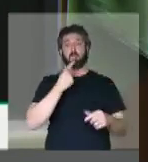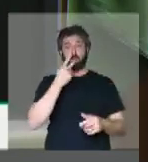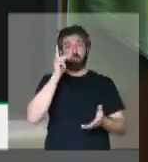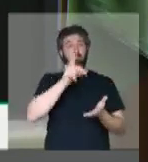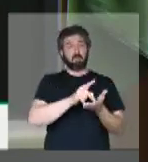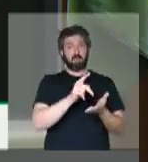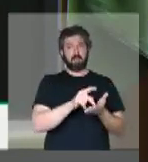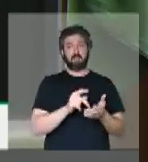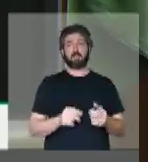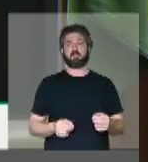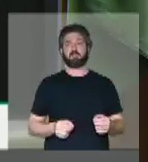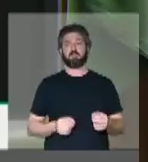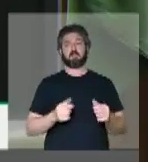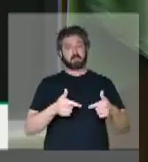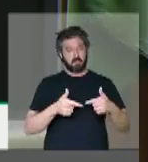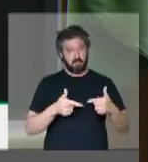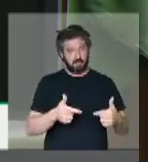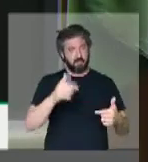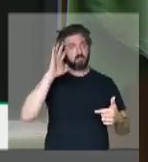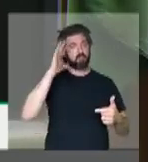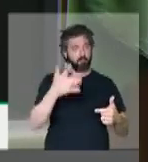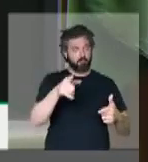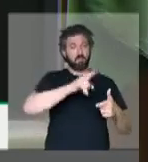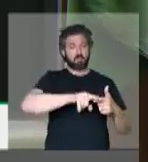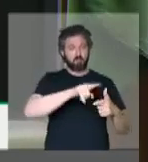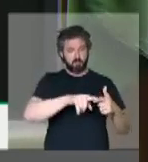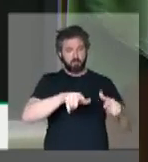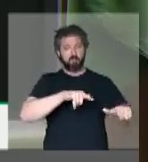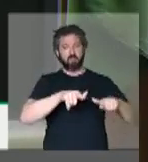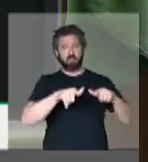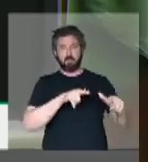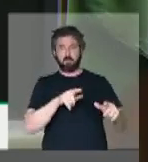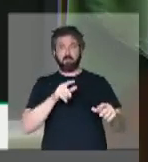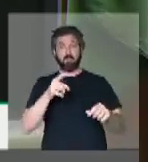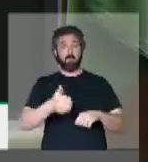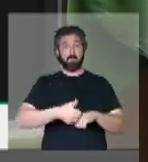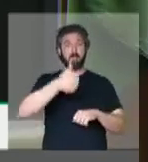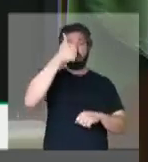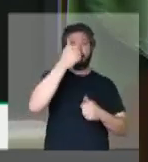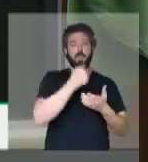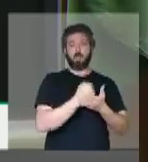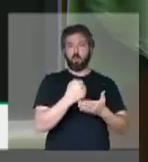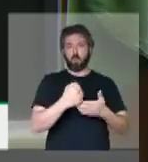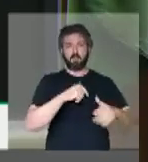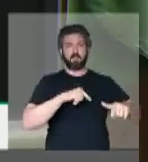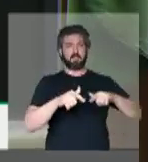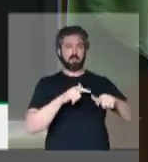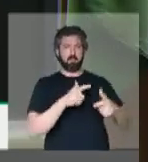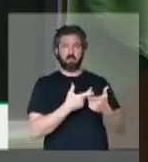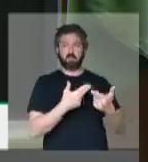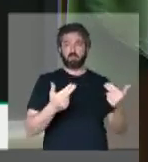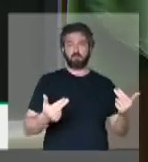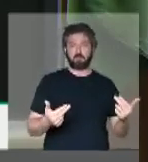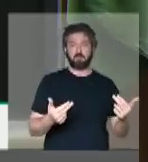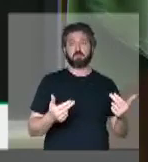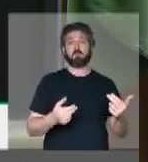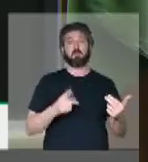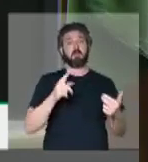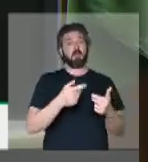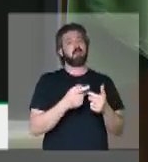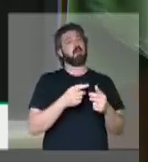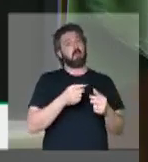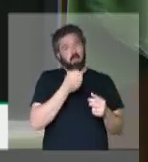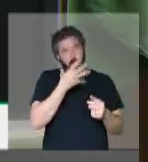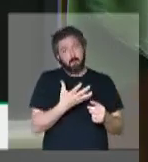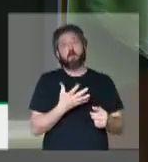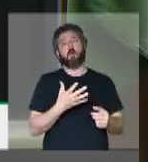admito, teríamos que enfrentar as questões trabalhistas visando modernizar as relações de trabalho. Isso é uma